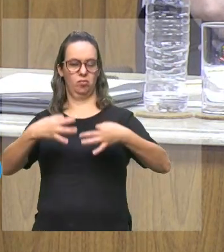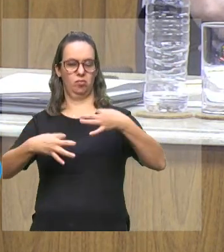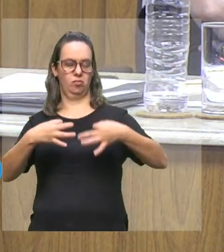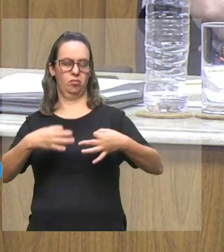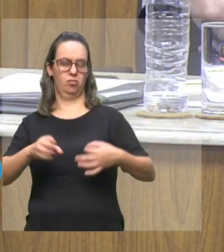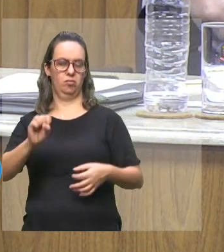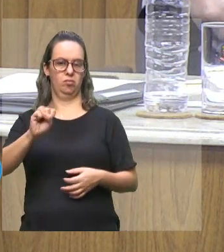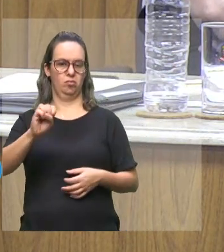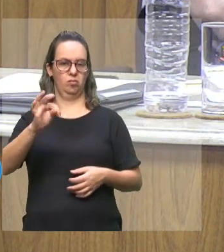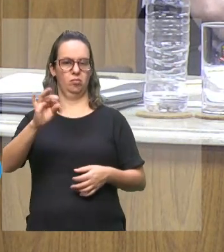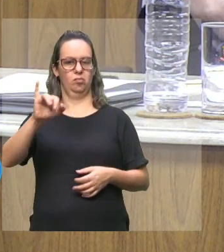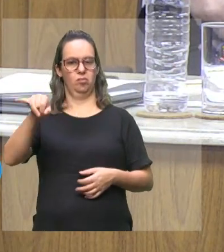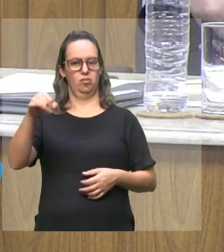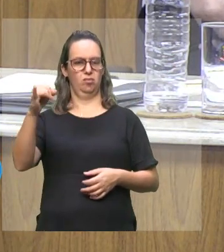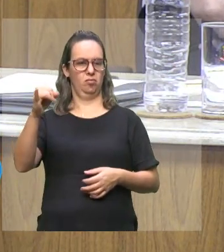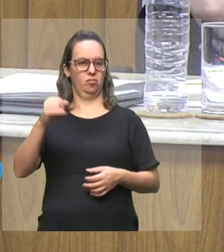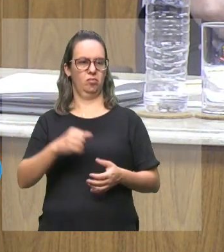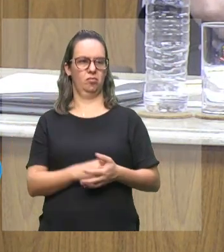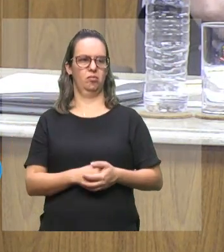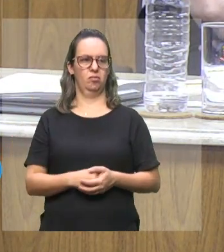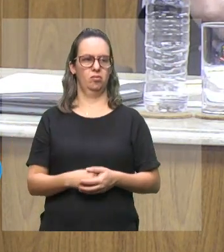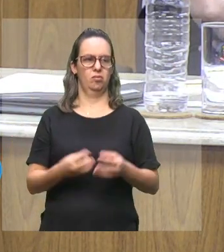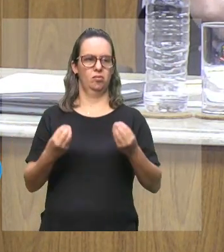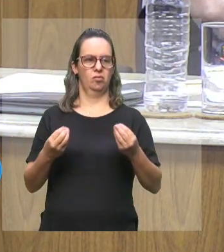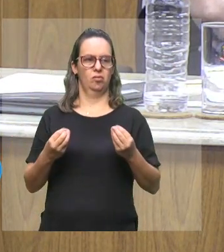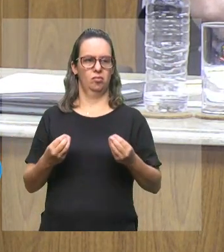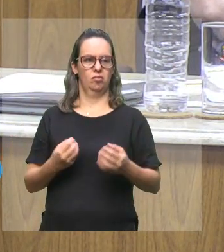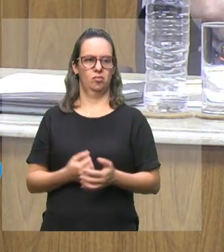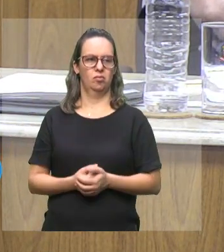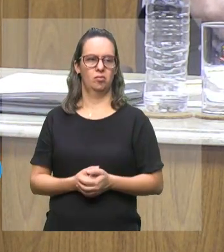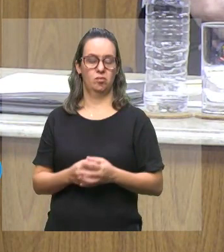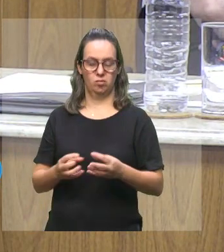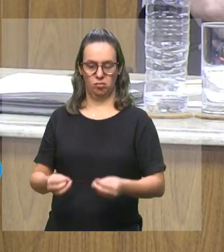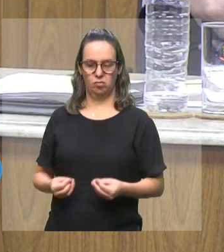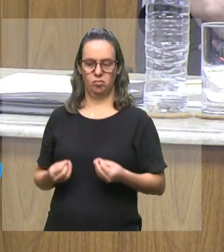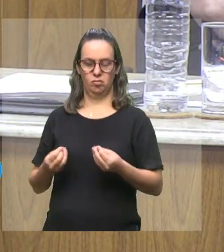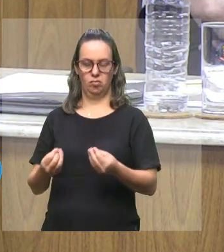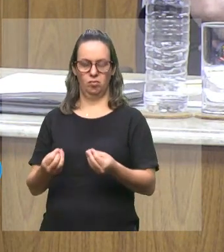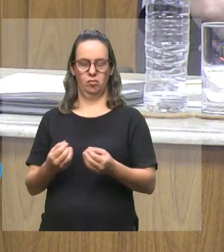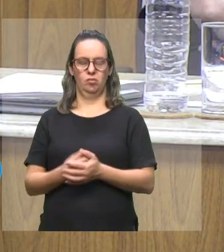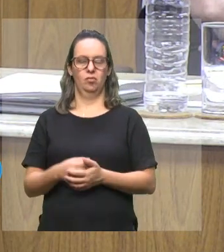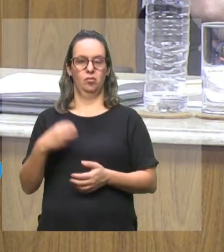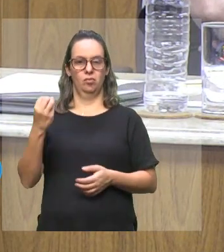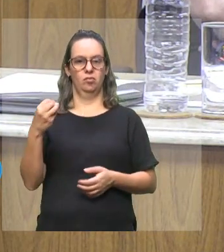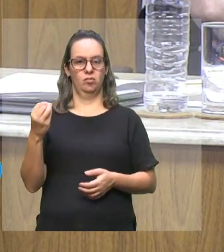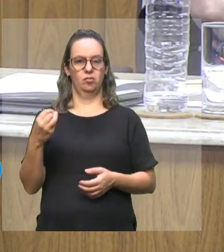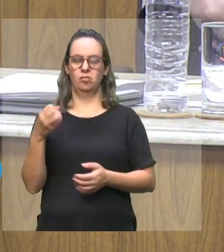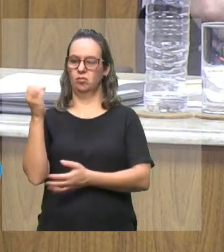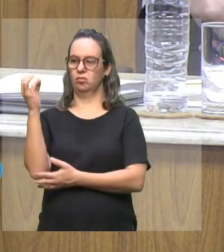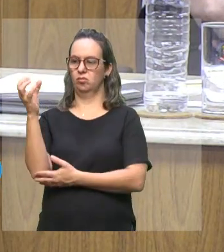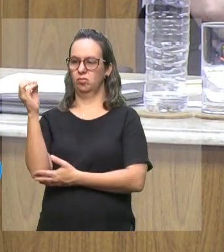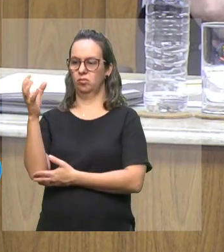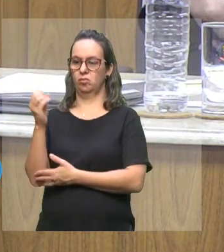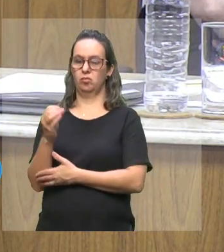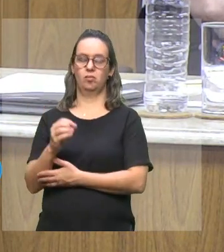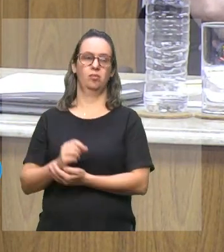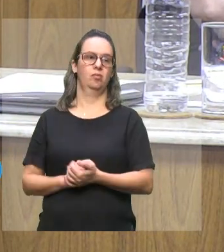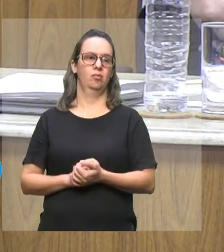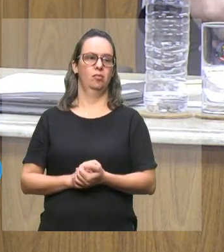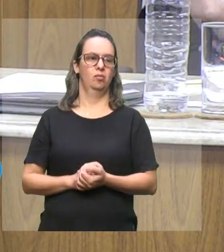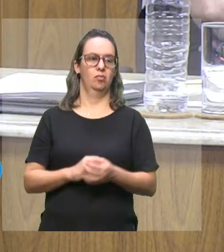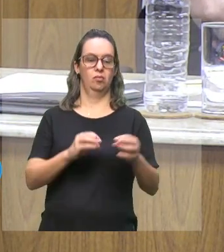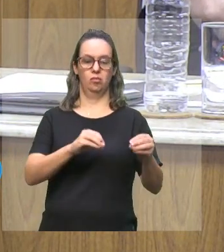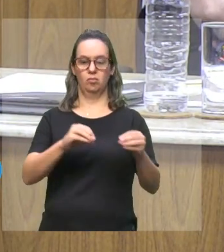de Contas sobre a forma de concessão quando das viagens, dos deslocamentos